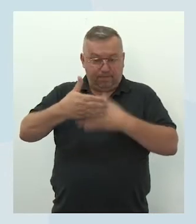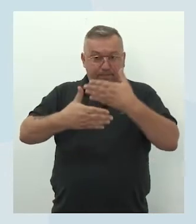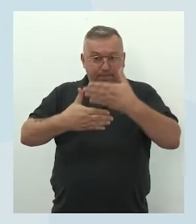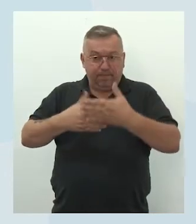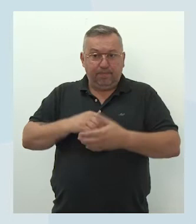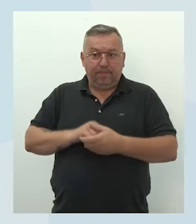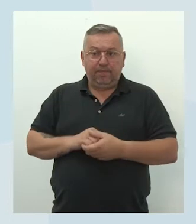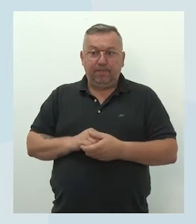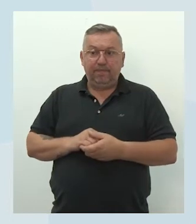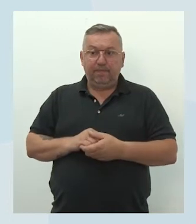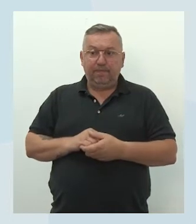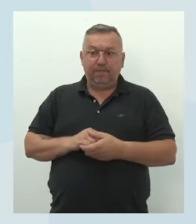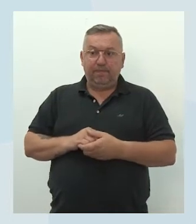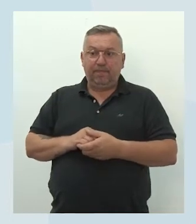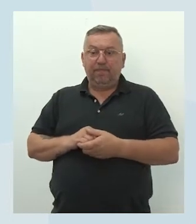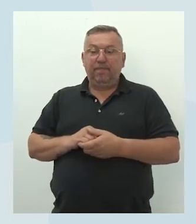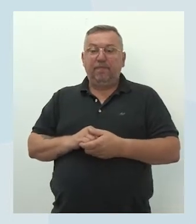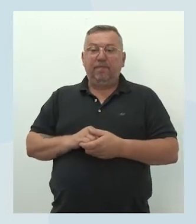favor.